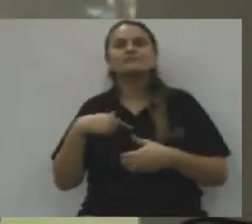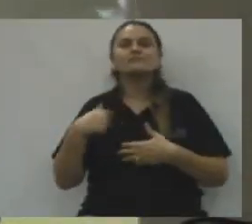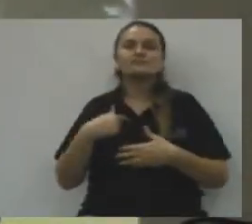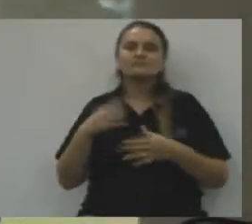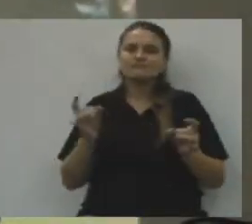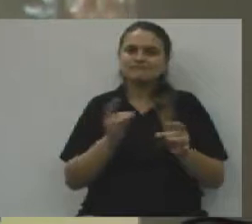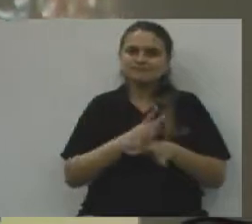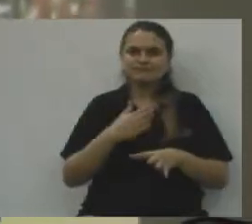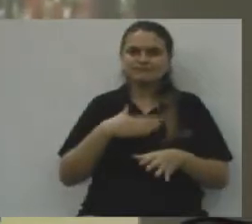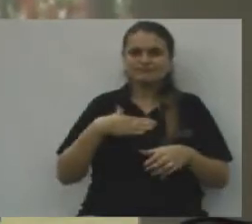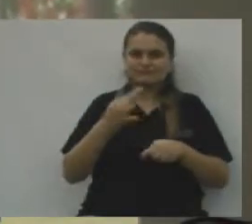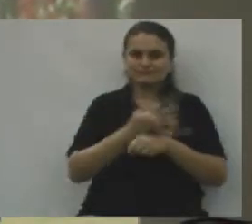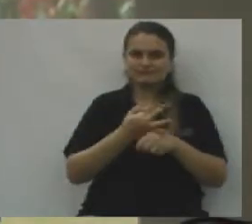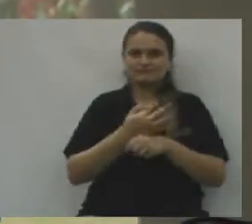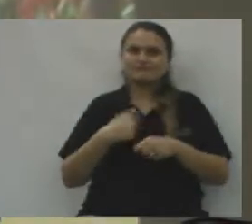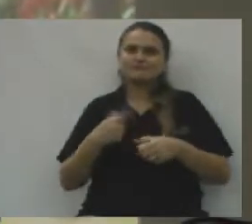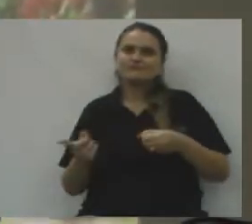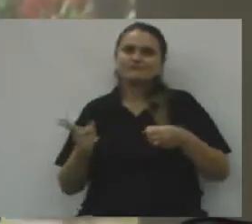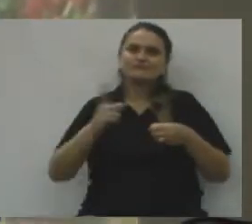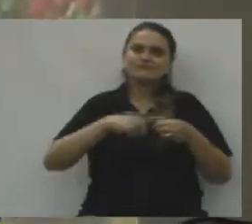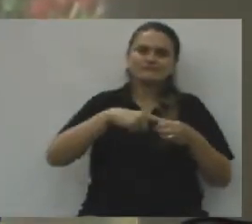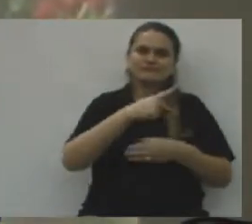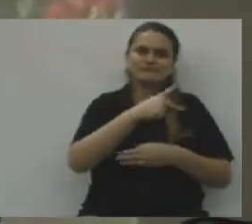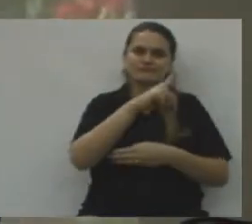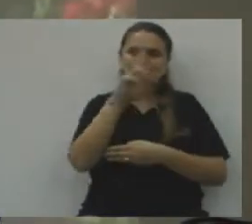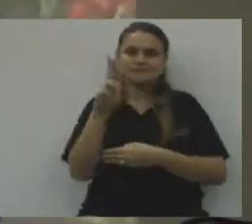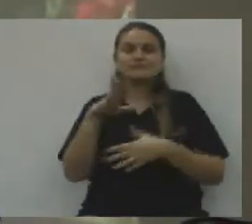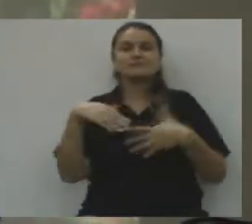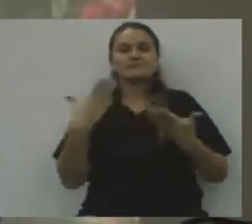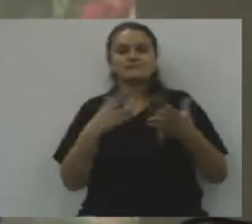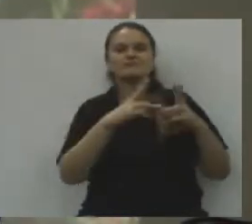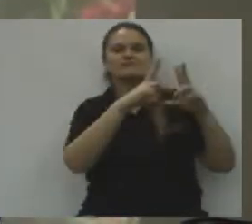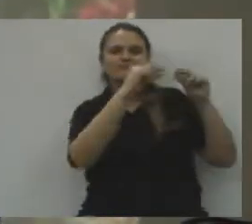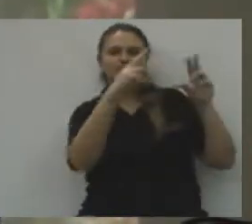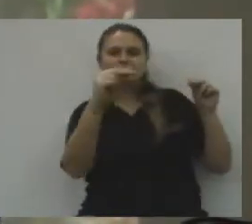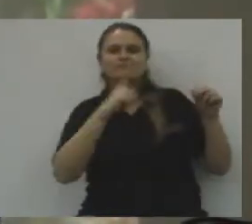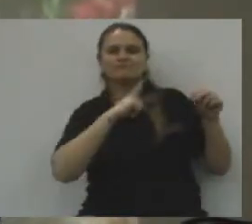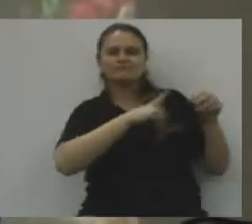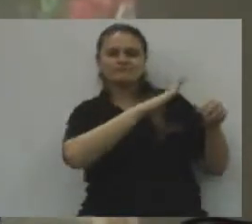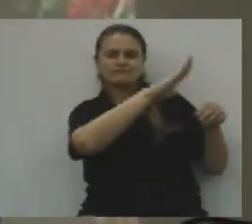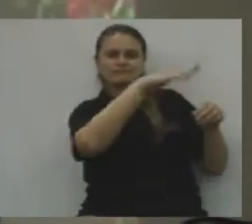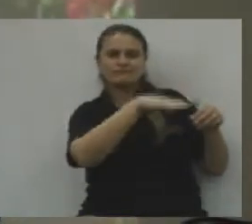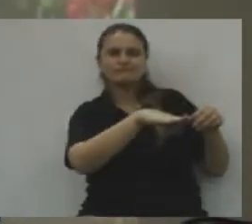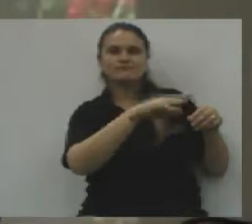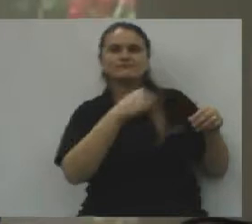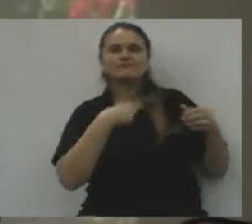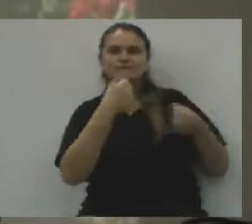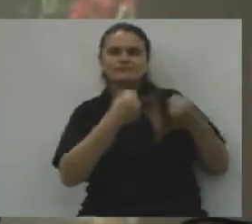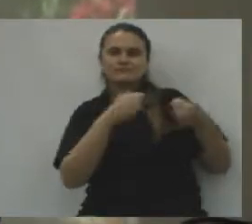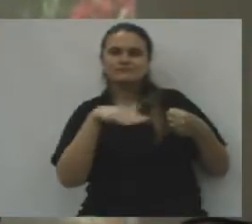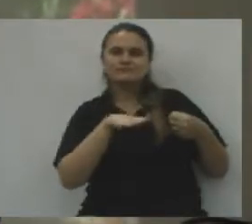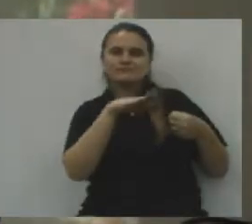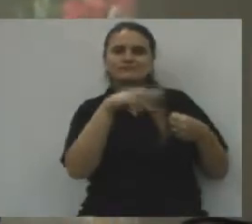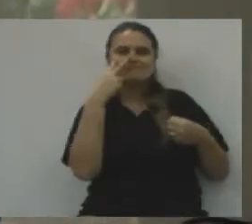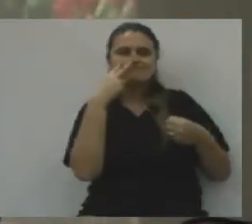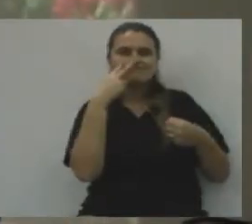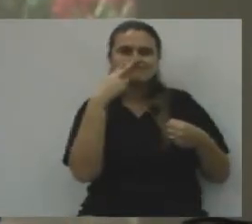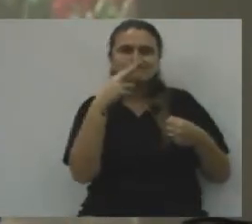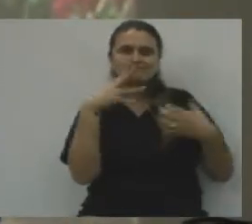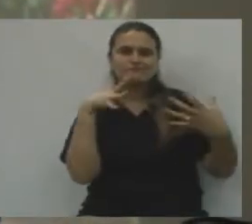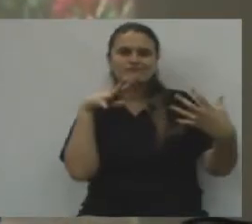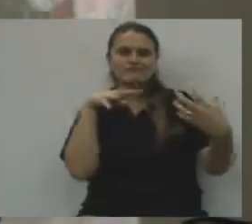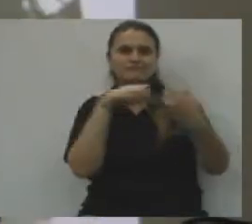minhas férias para Porto União. Na Serra ali, Dona Francisca, acabei me deparando com esse acidente. Estava atrás